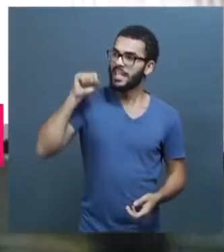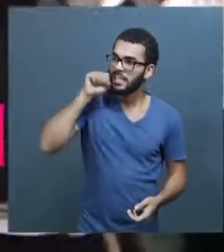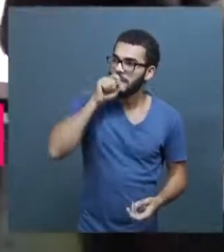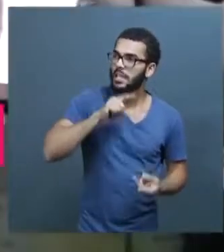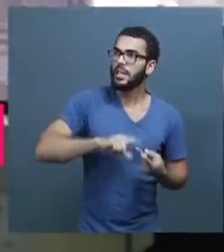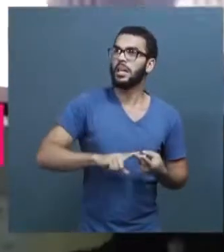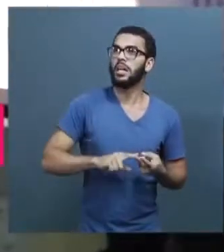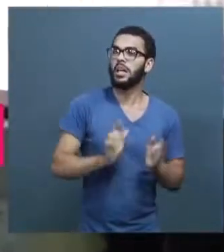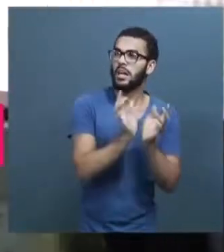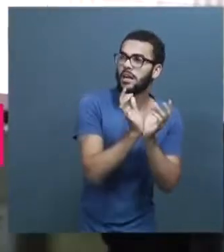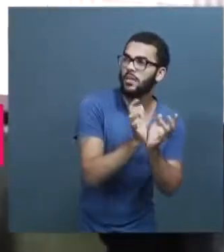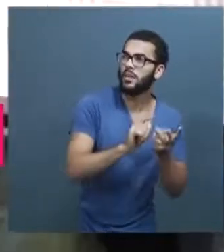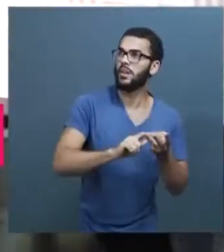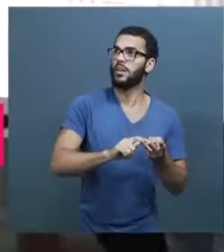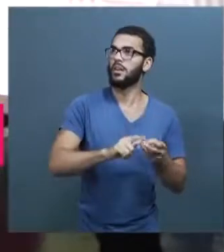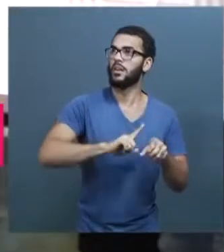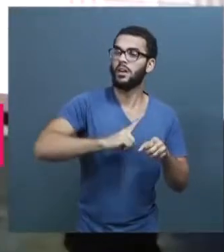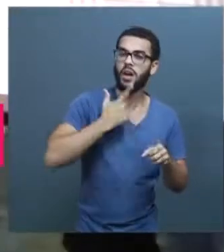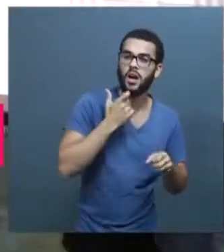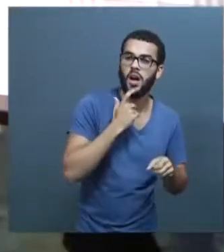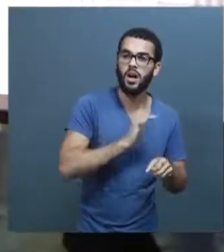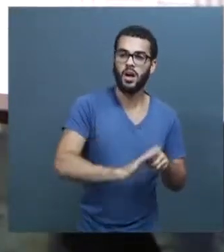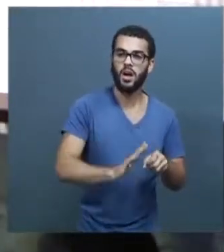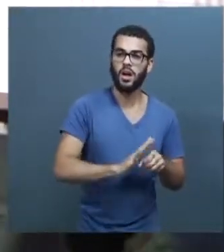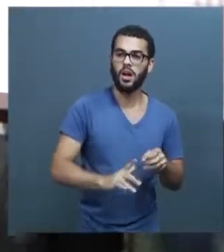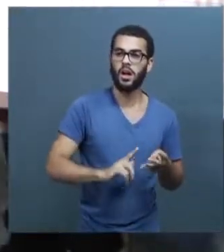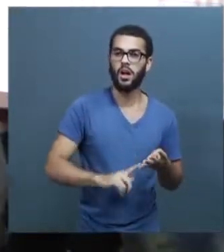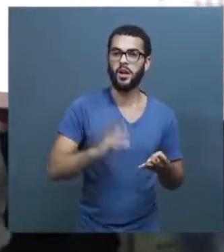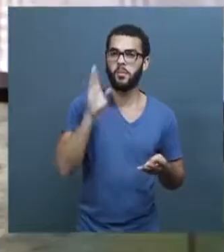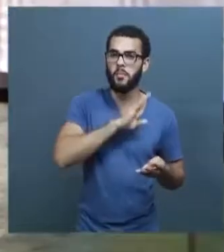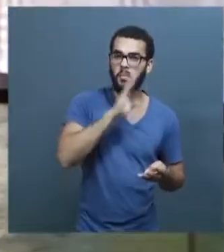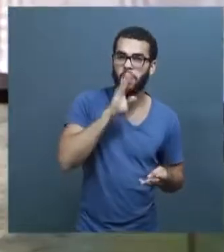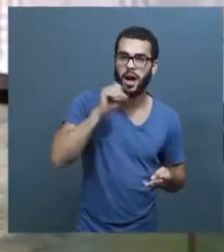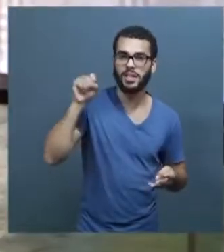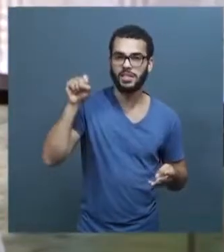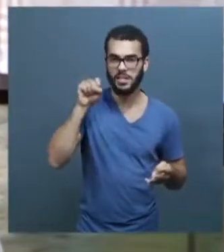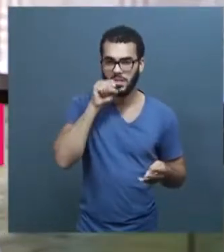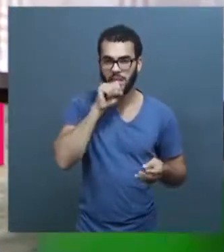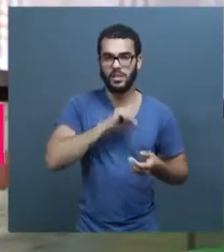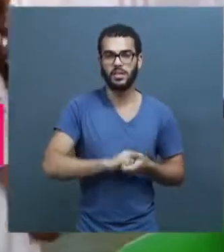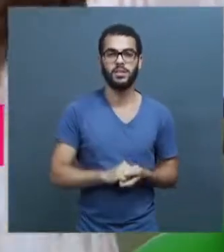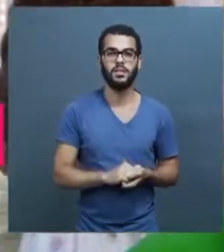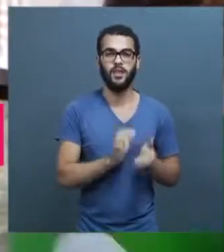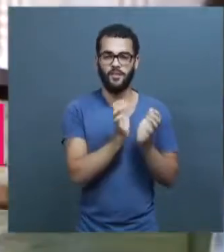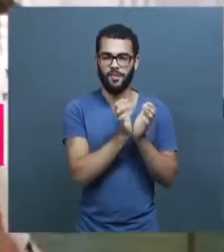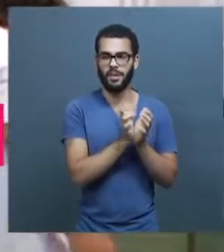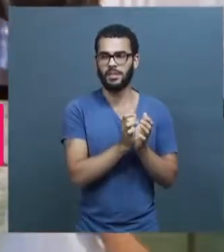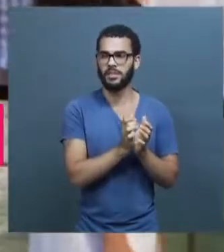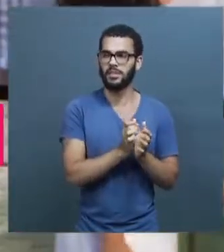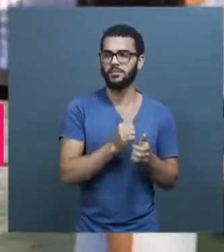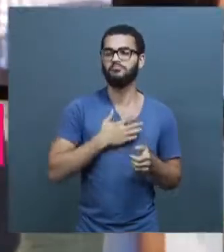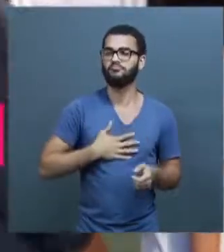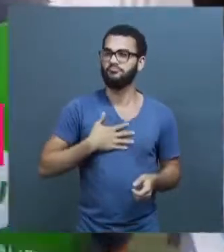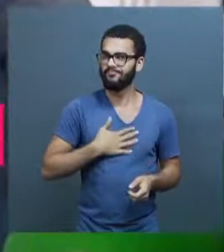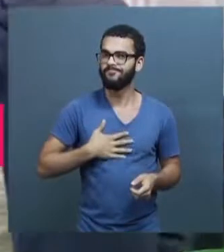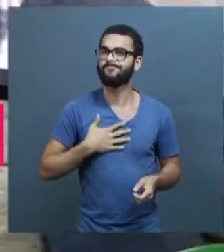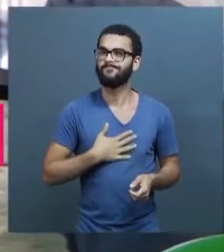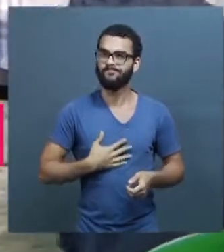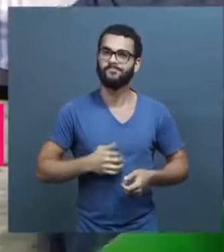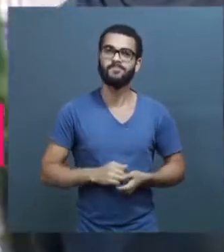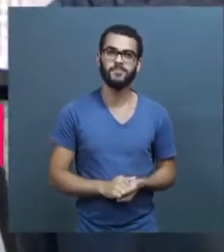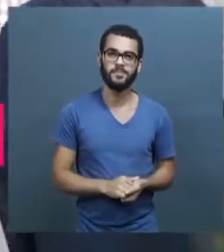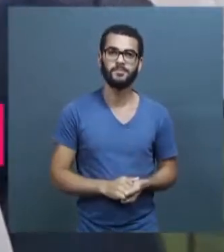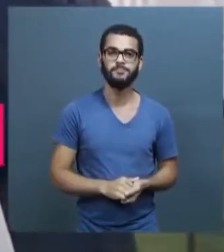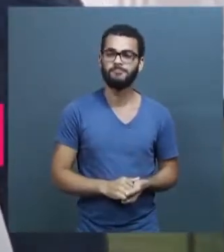alface, tomate, bolo de cenoura, alface e cenoura. Você acha gostoso? Acho, muito. E